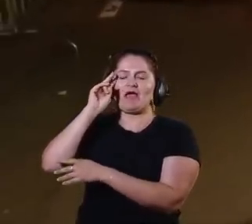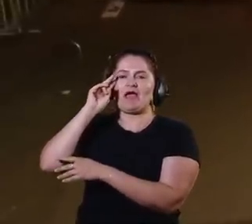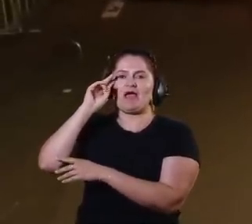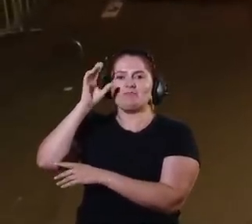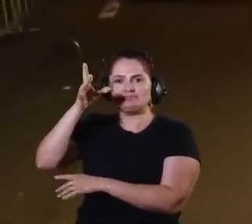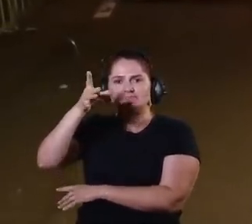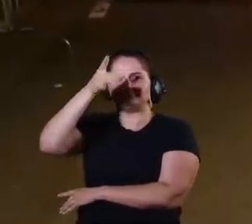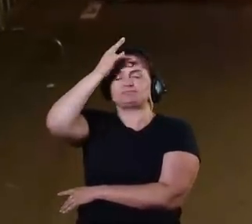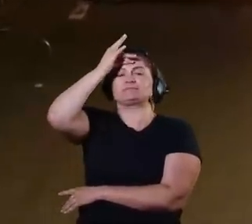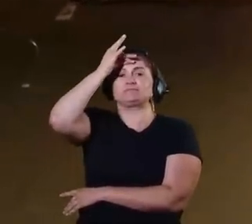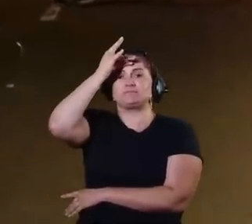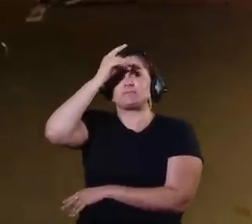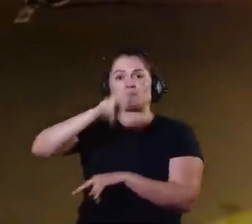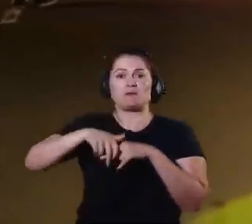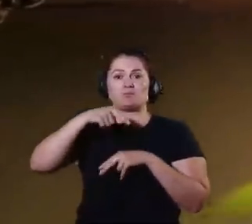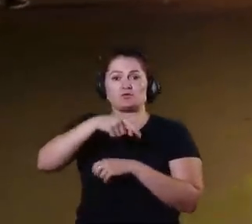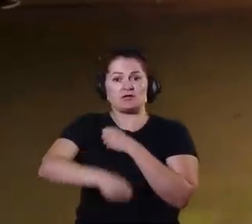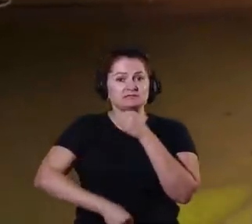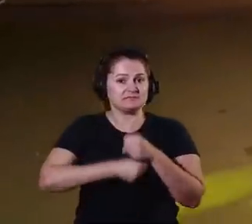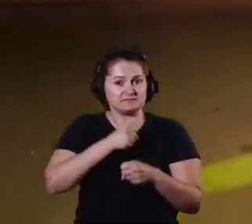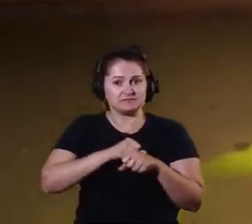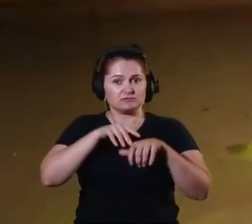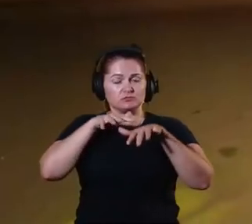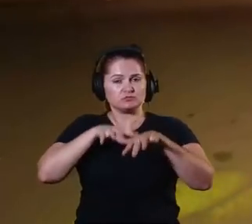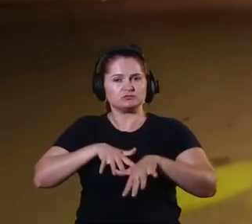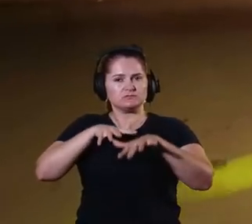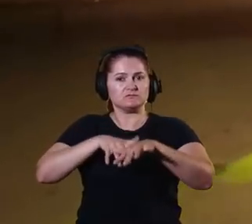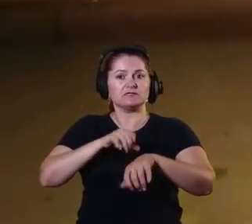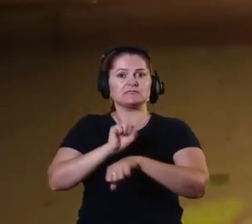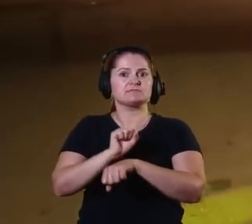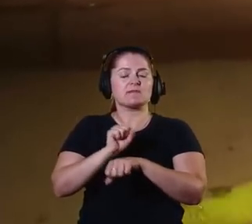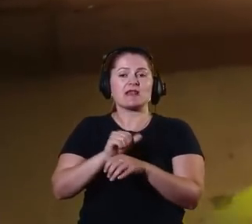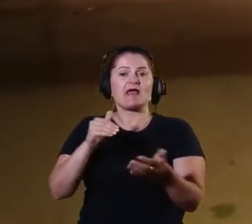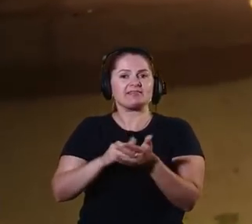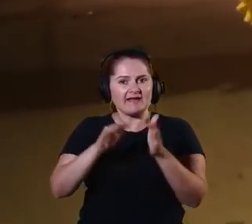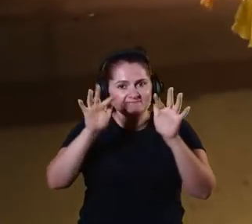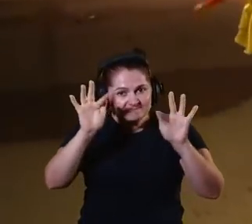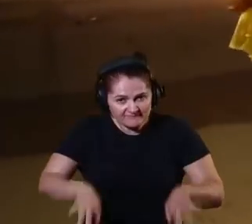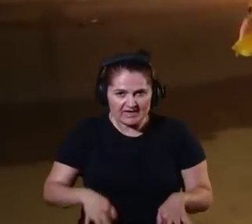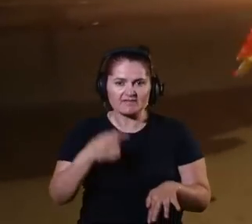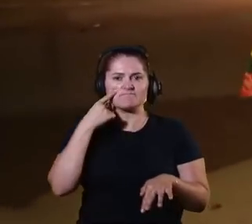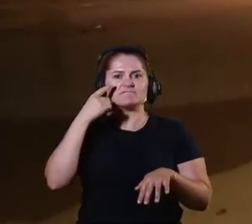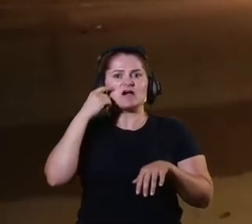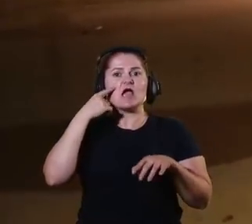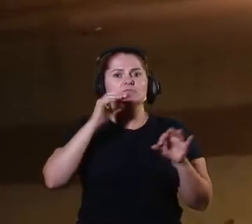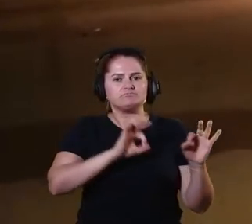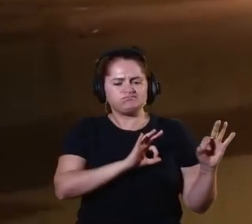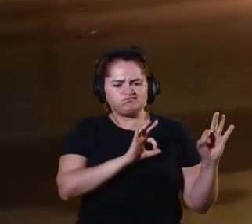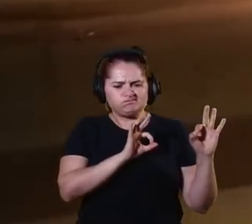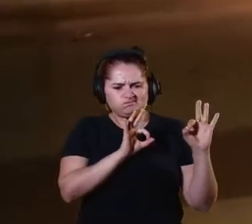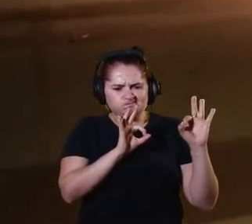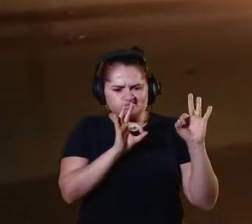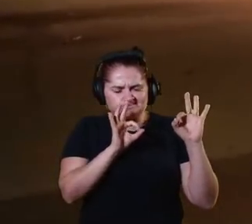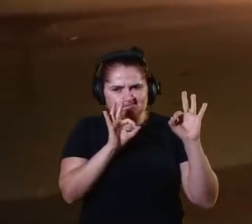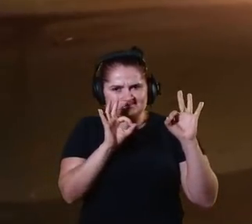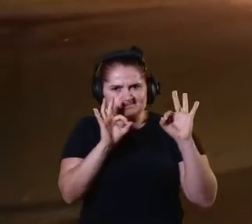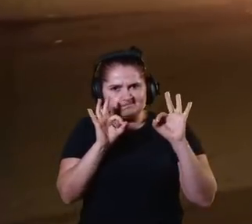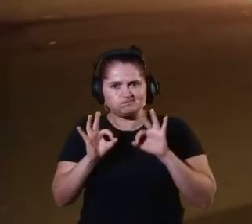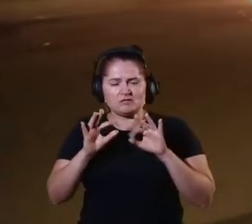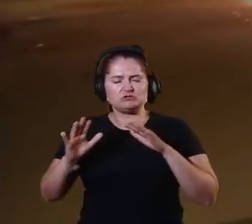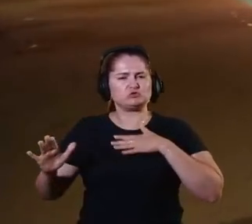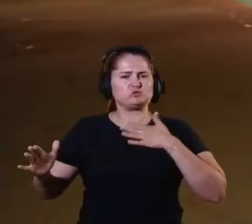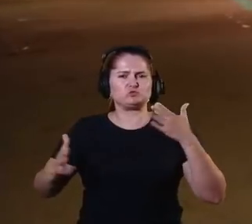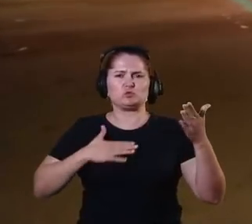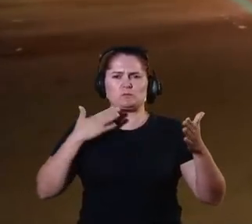sido diferente. É, as pessoas aguardam ansiosamente o final, né, para as surpresas, para as